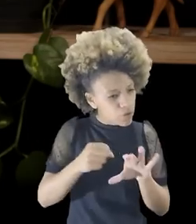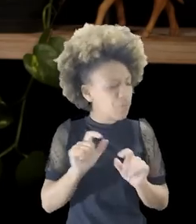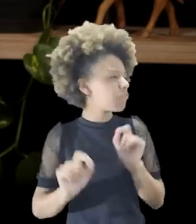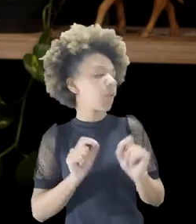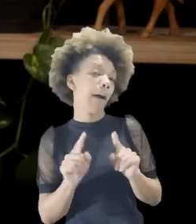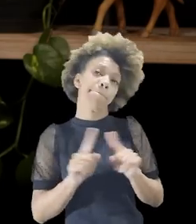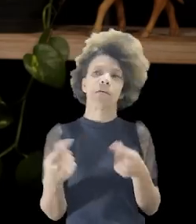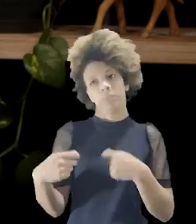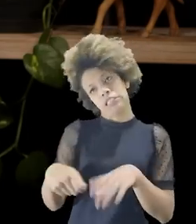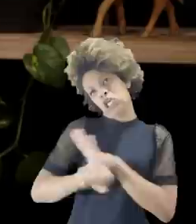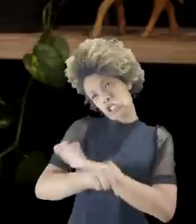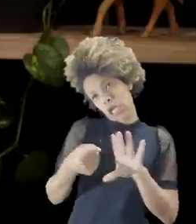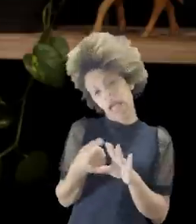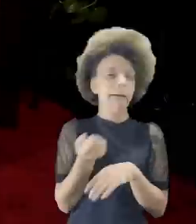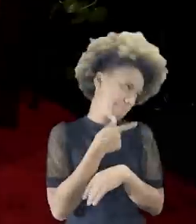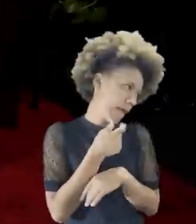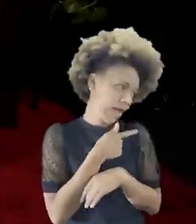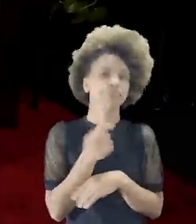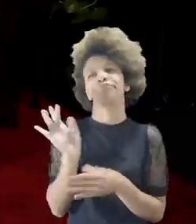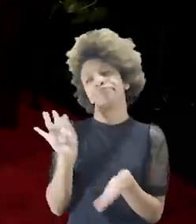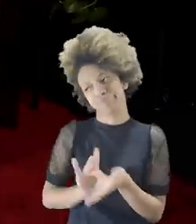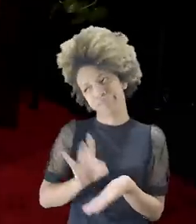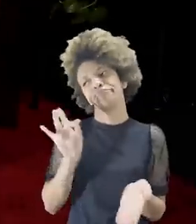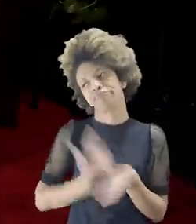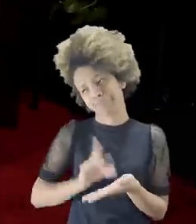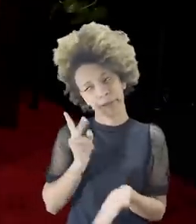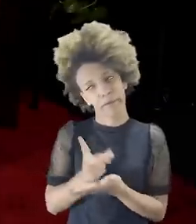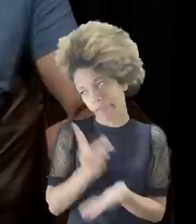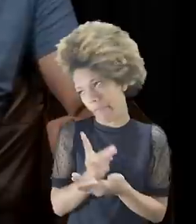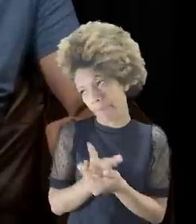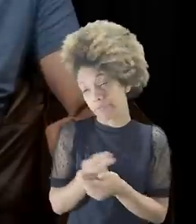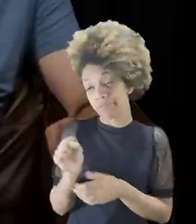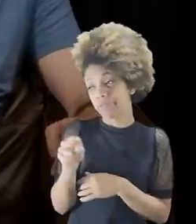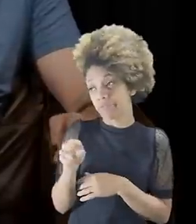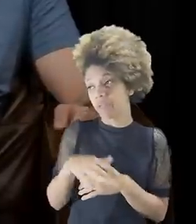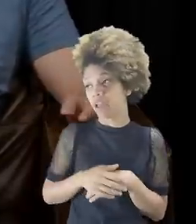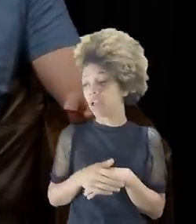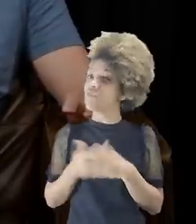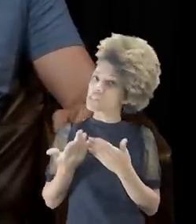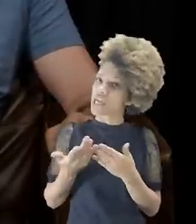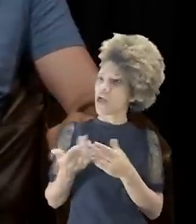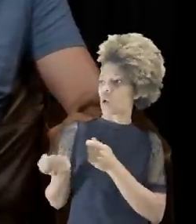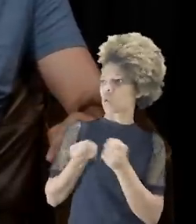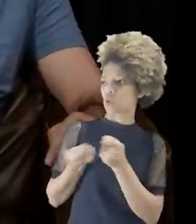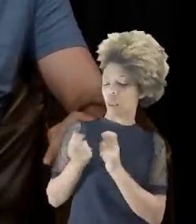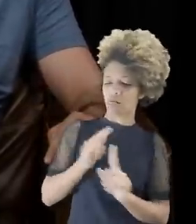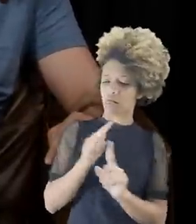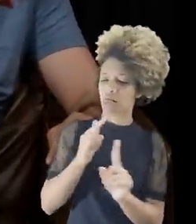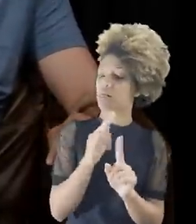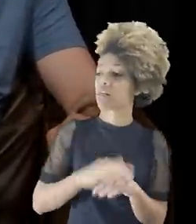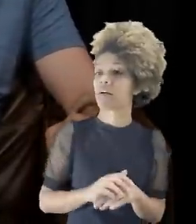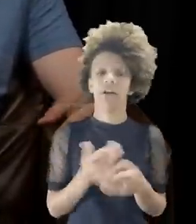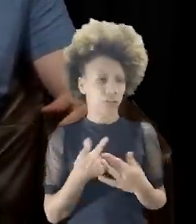aquela coisa mas tem que jogar basquete essas piadinhas Ah isso é o que mais escuta né e sim você é um pouco condicionado a primeira coisa eu falo assim ah eu